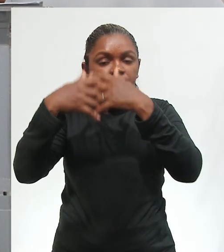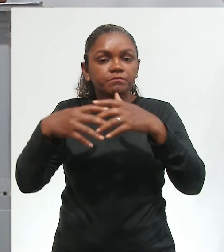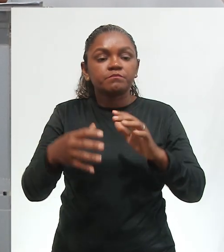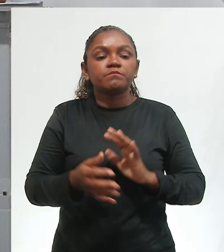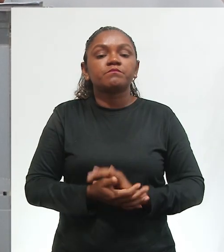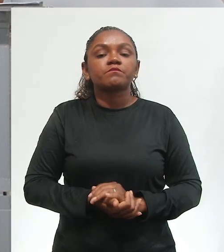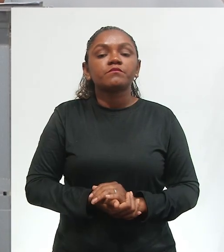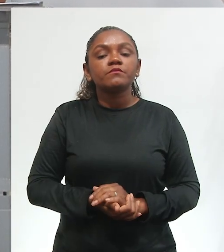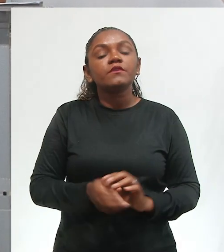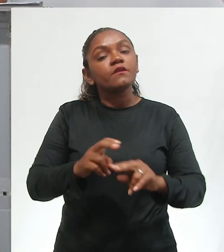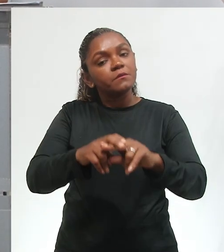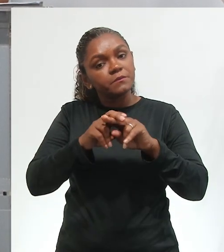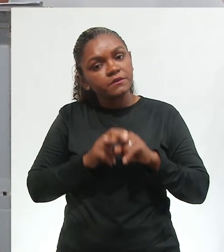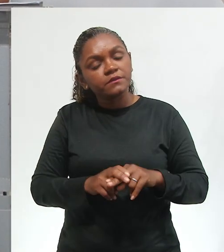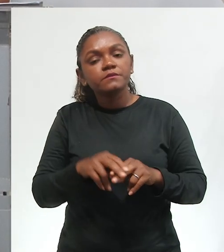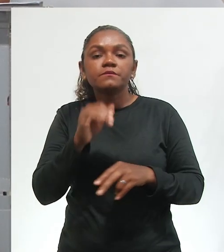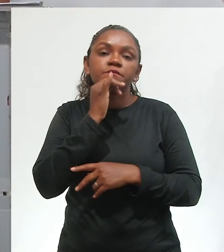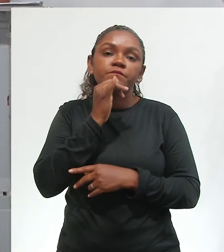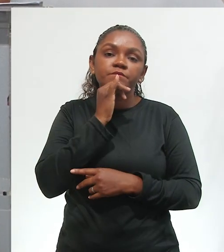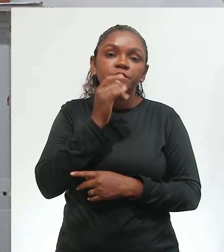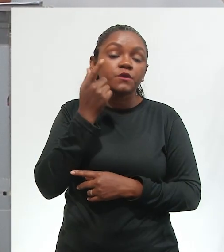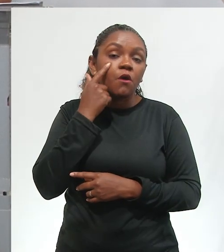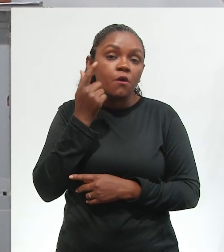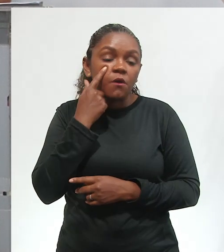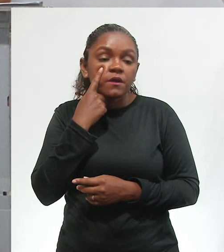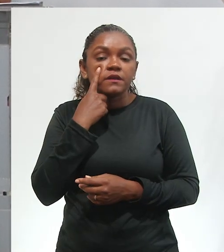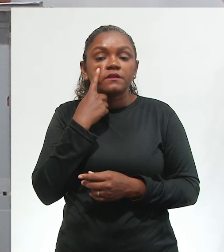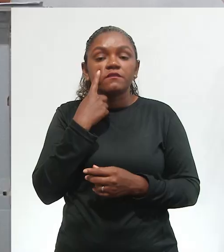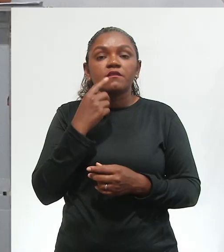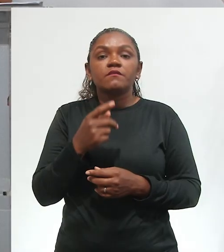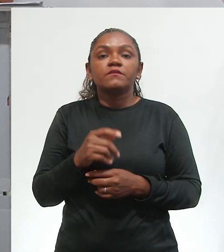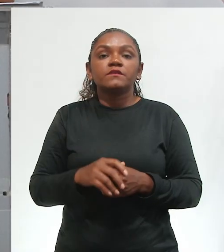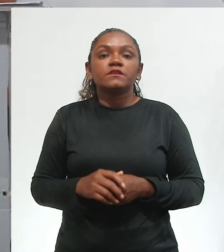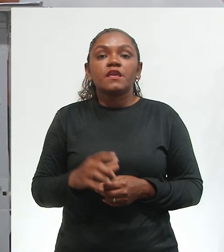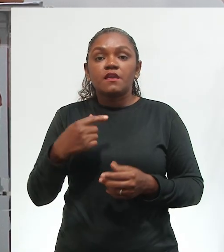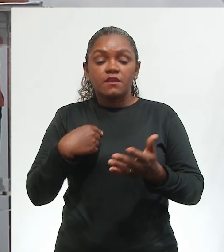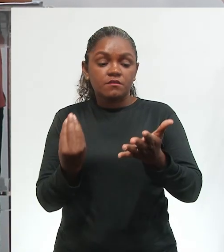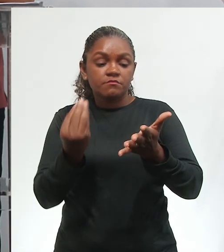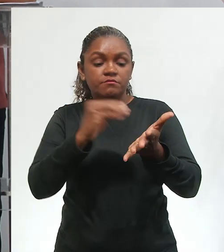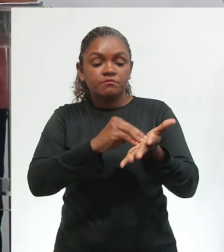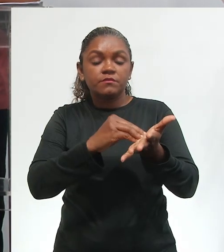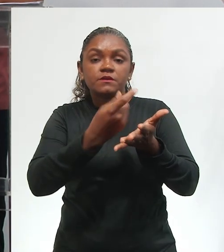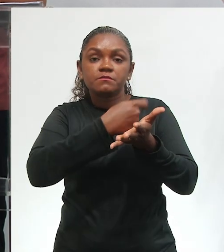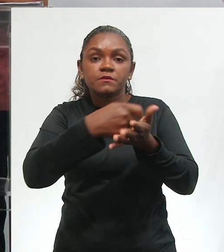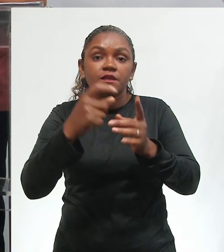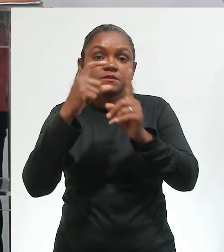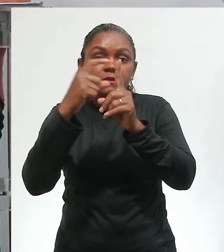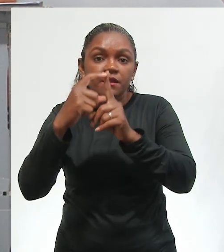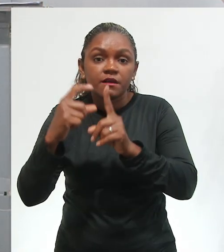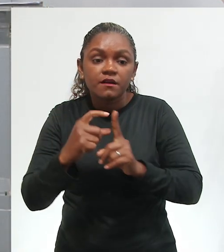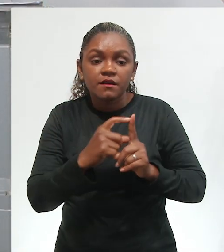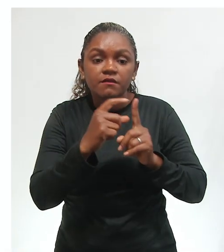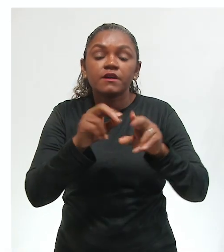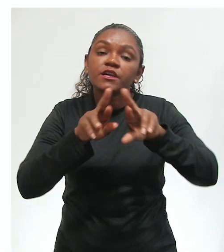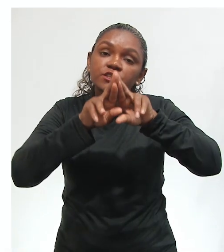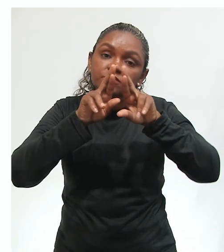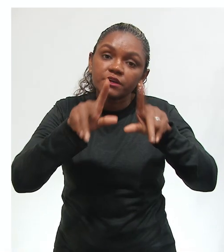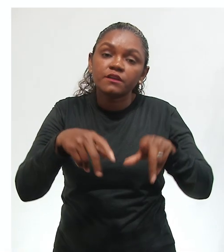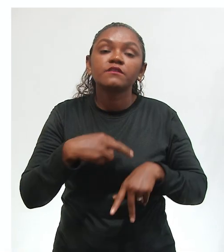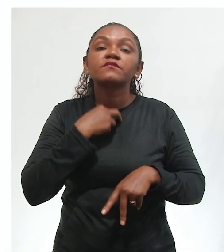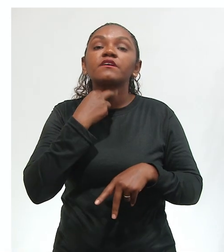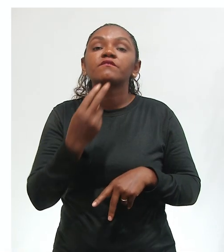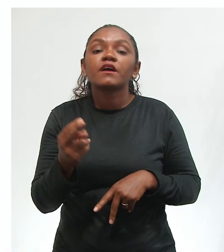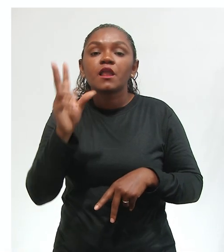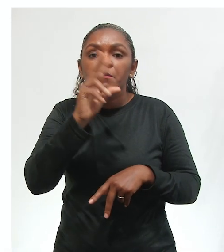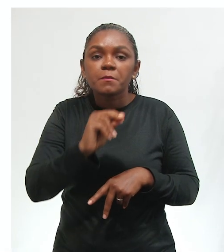viro para vocês e falo que a escrita ela é diferente da fala, nós estamos pensando nisso aqui, olha. Vamos voltar aqui